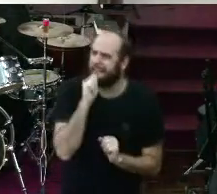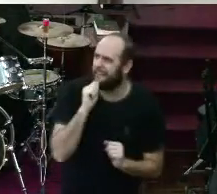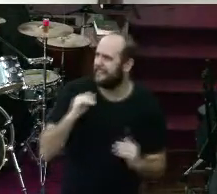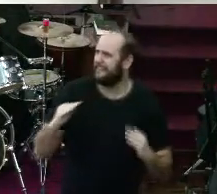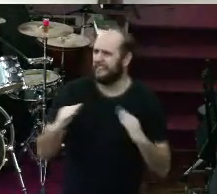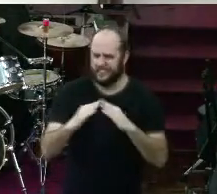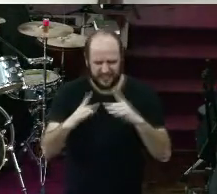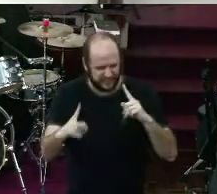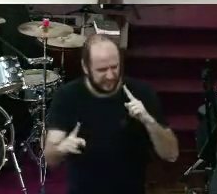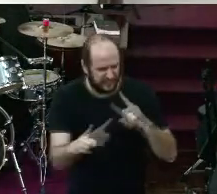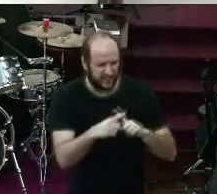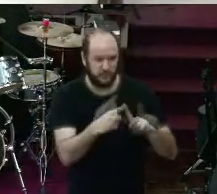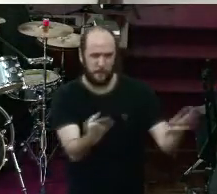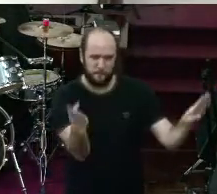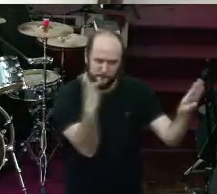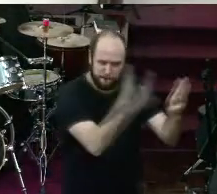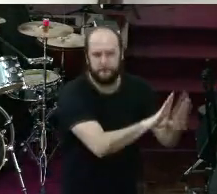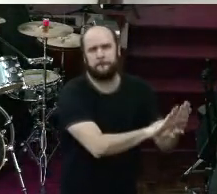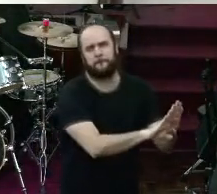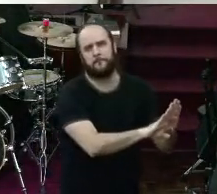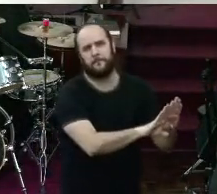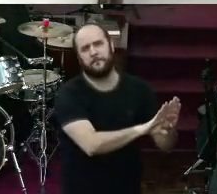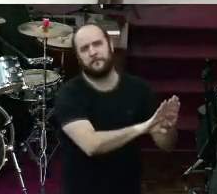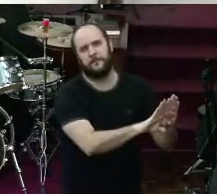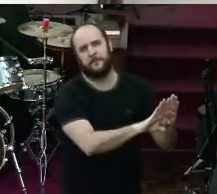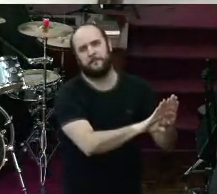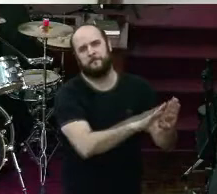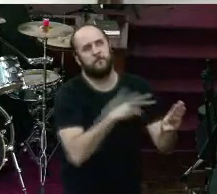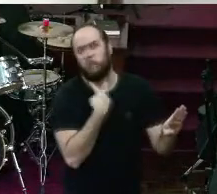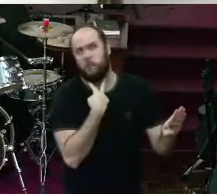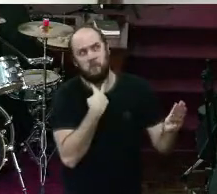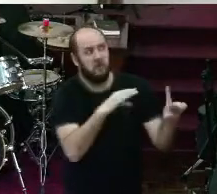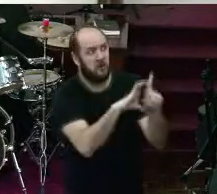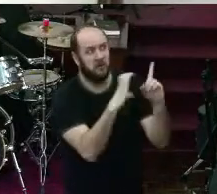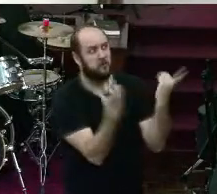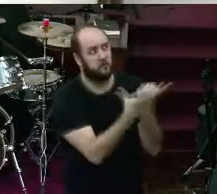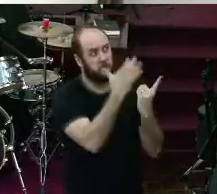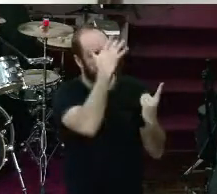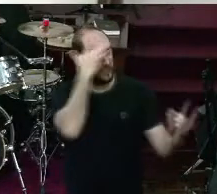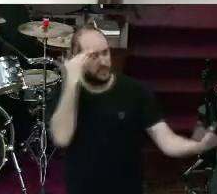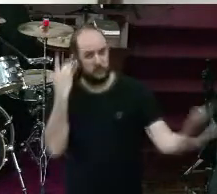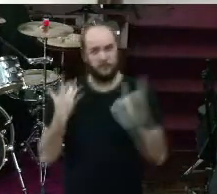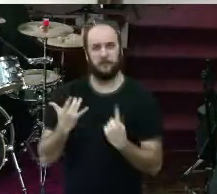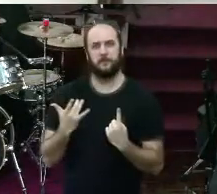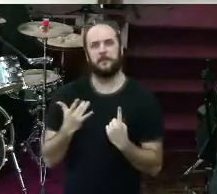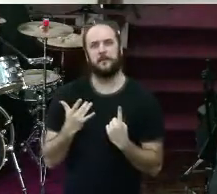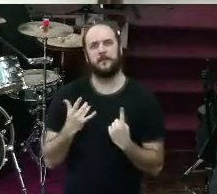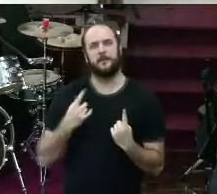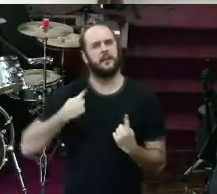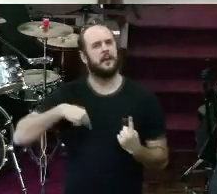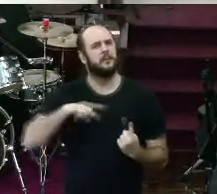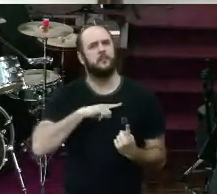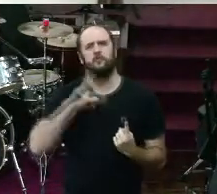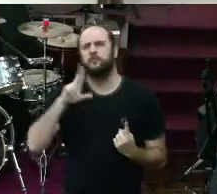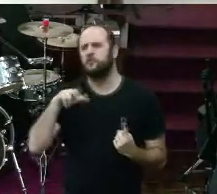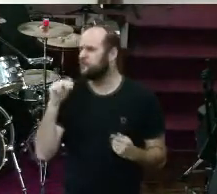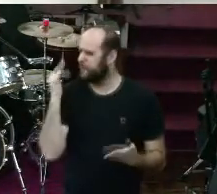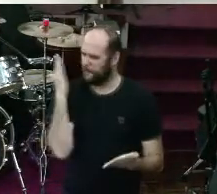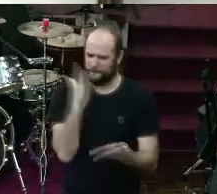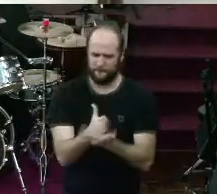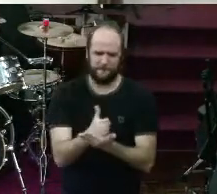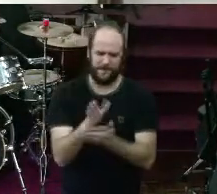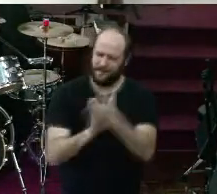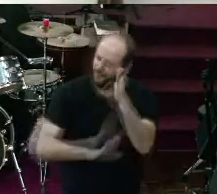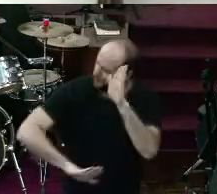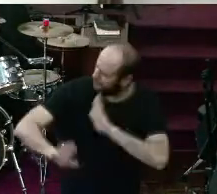com as suas portas fechadas, não podendo realizar os seus cultos presenciais, nós não paramos de adorar o Senhor, o